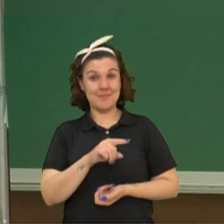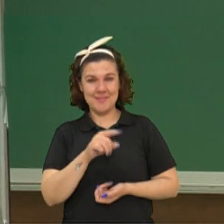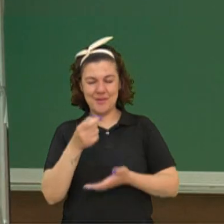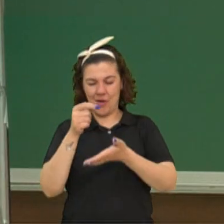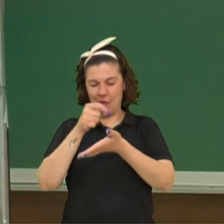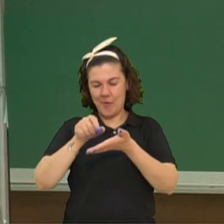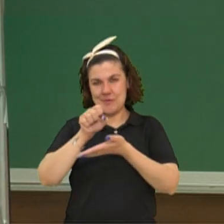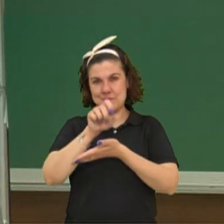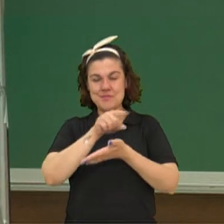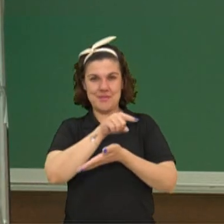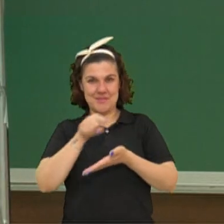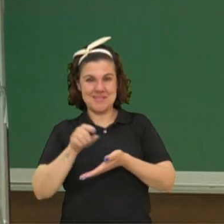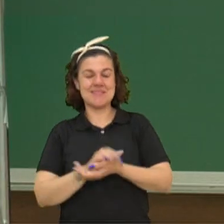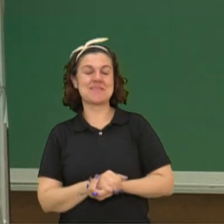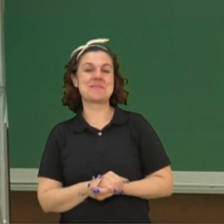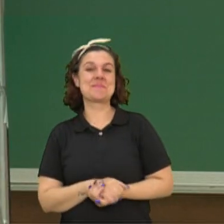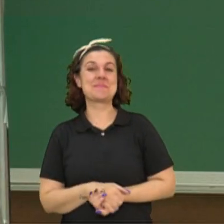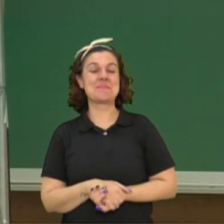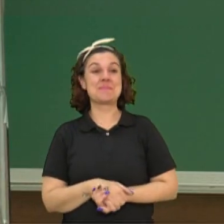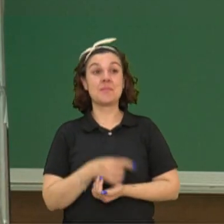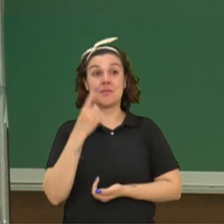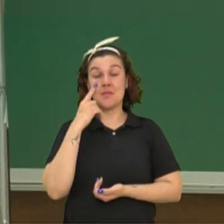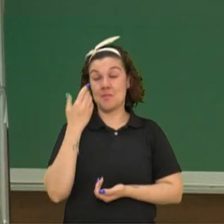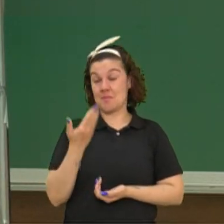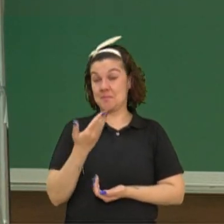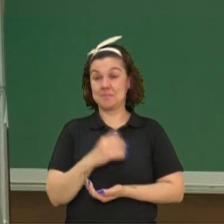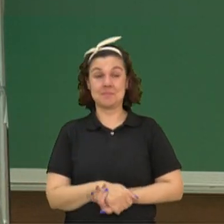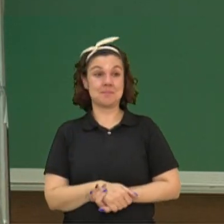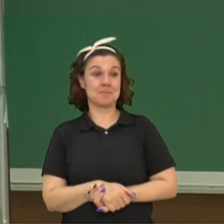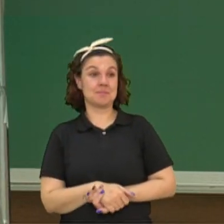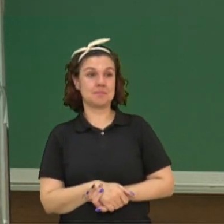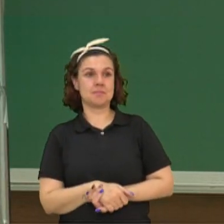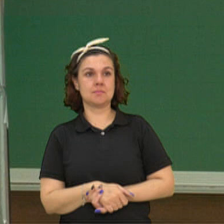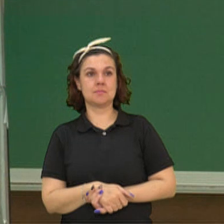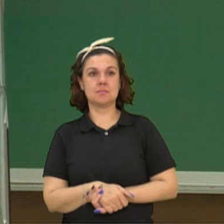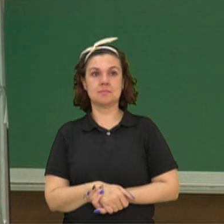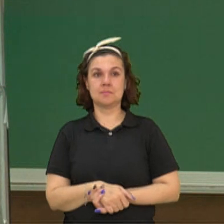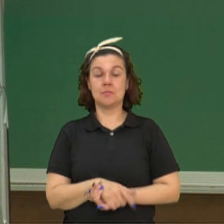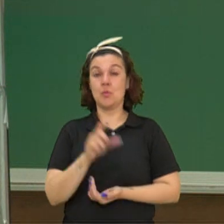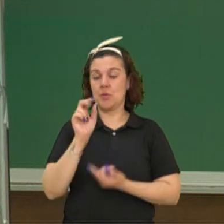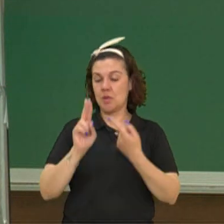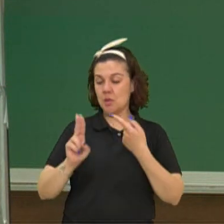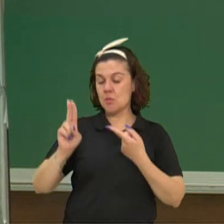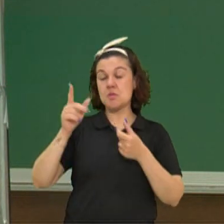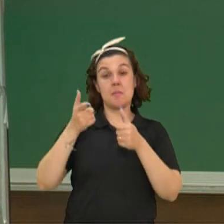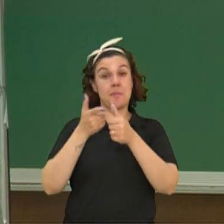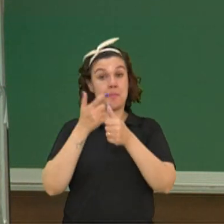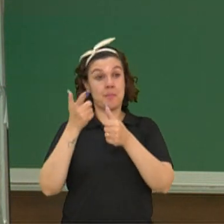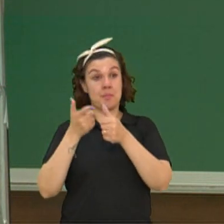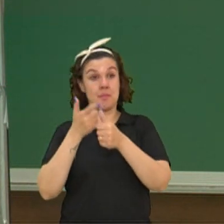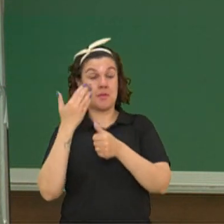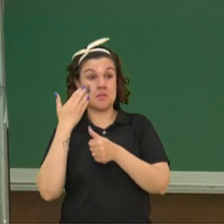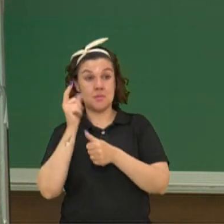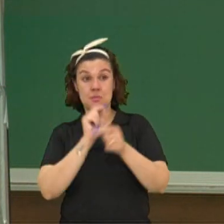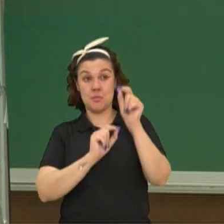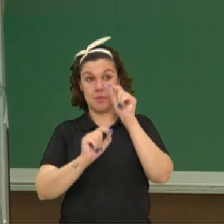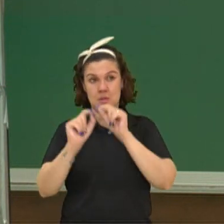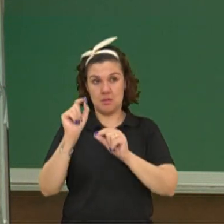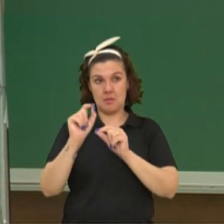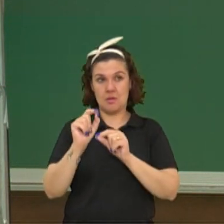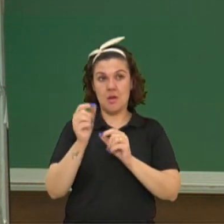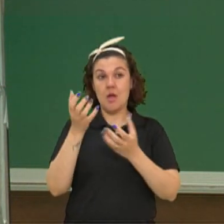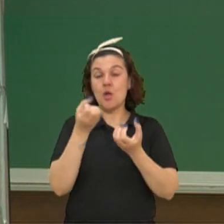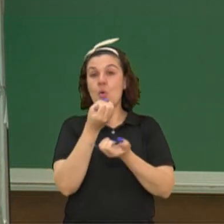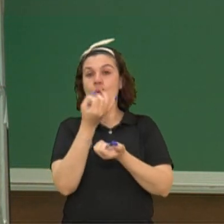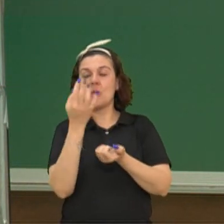Vamos corrigir o exercício então? Olha só. O que ele diz de informação? Primeira coisa que precisamos fazer. A massa